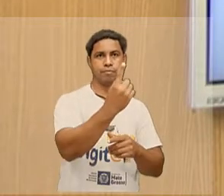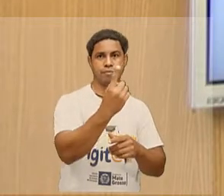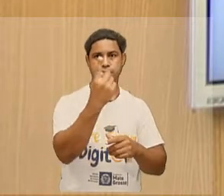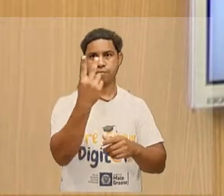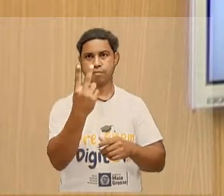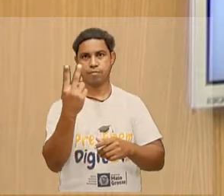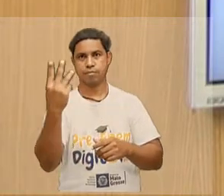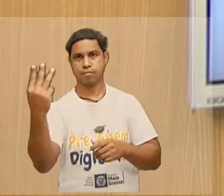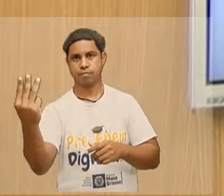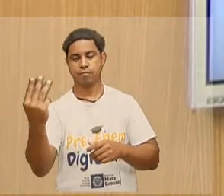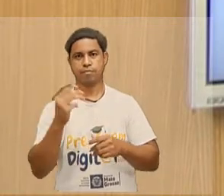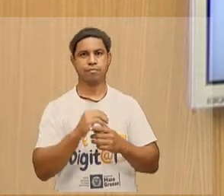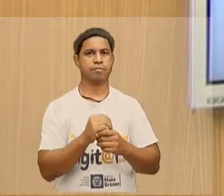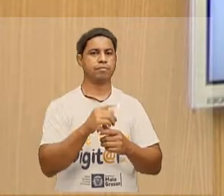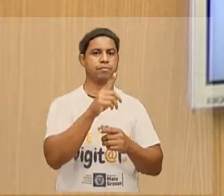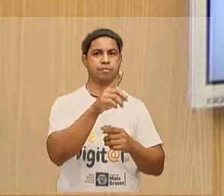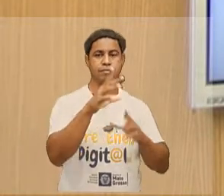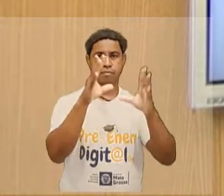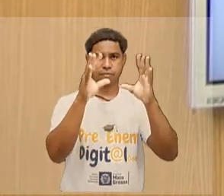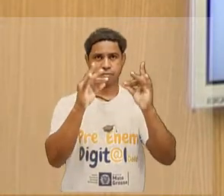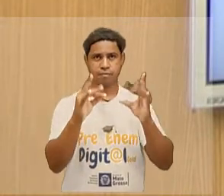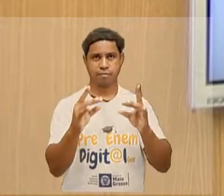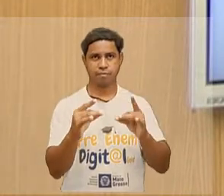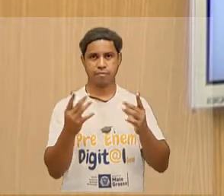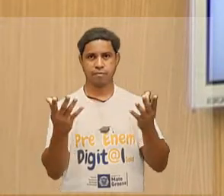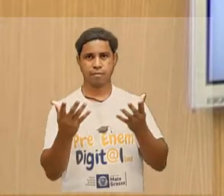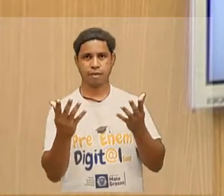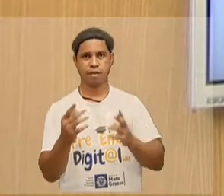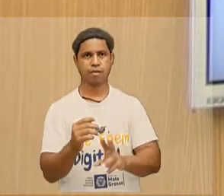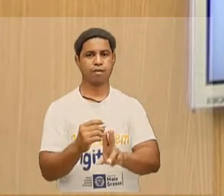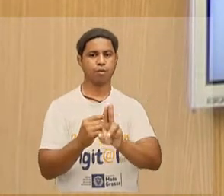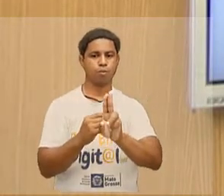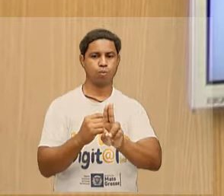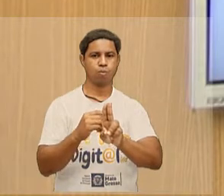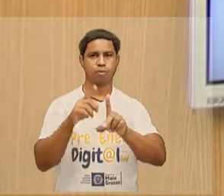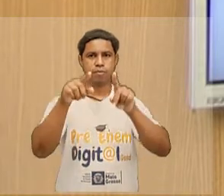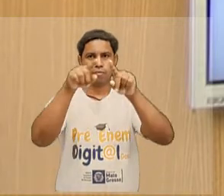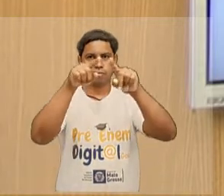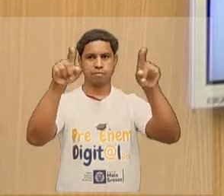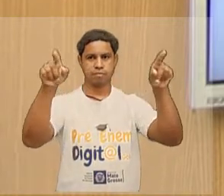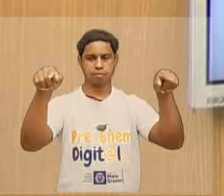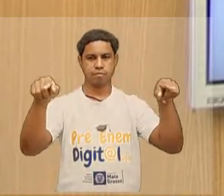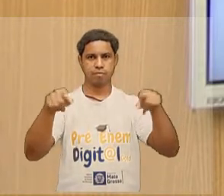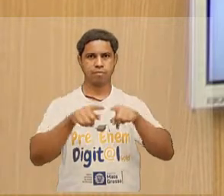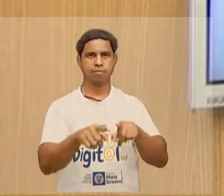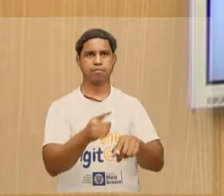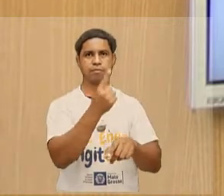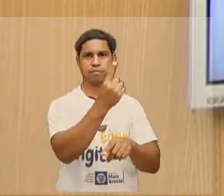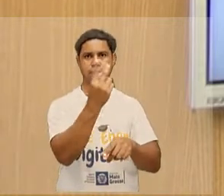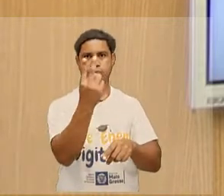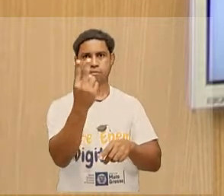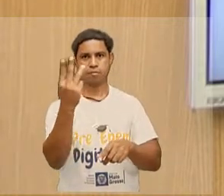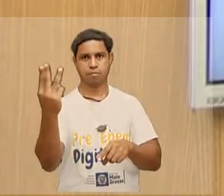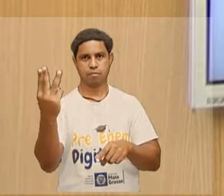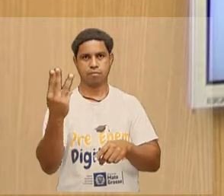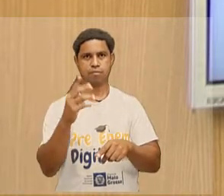tem que prestar atenção no detalhezinho que eu estou comentando contigo agora nesse momentozinho. A intensidade de corrente elétrica que entra